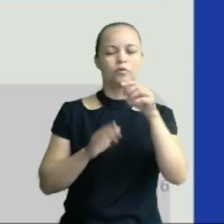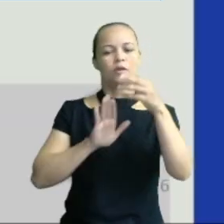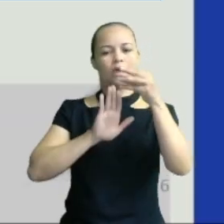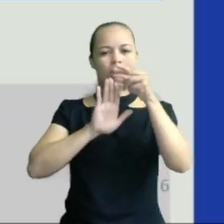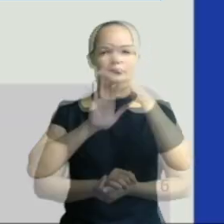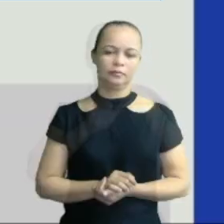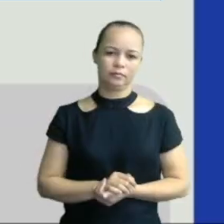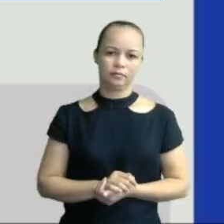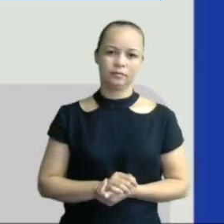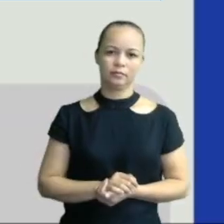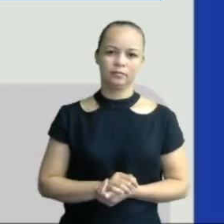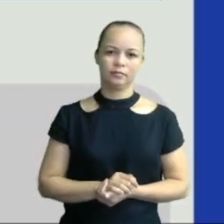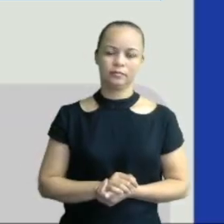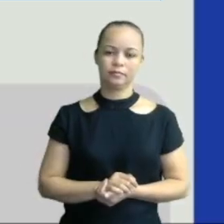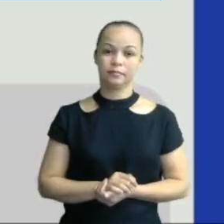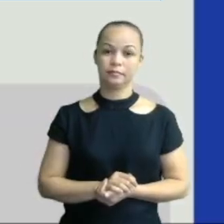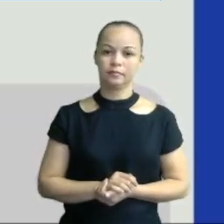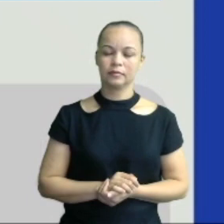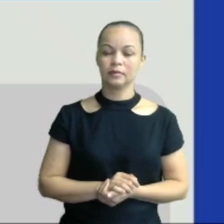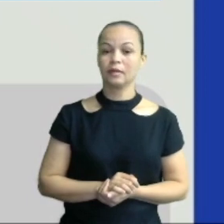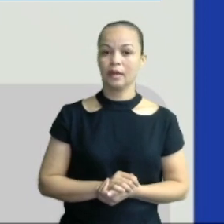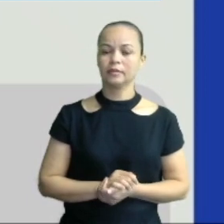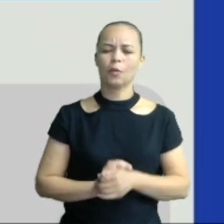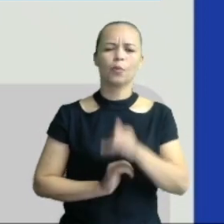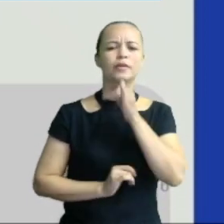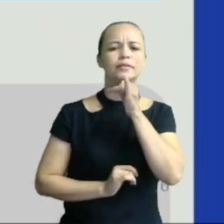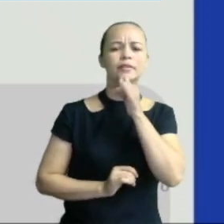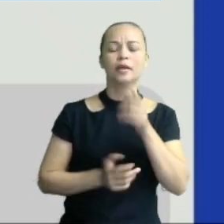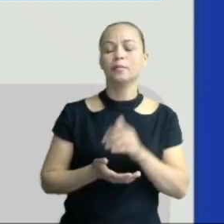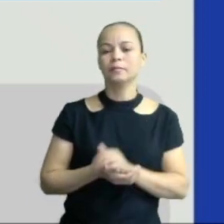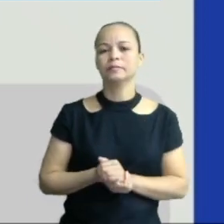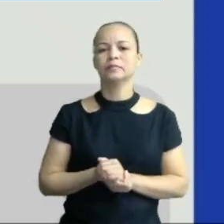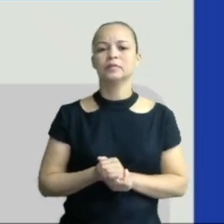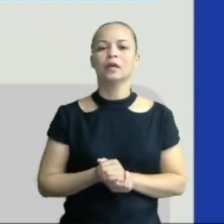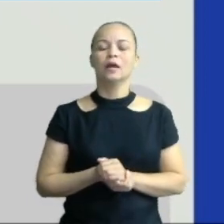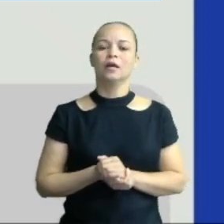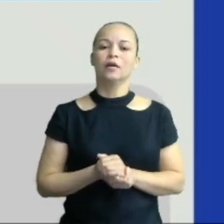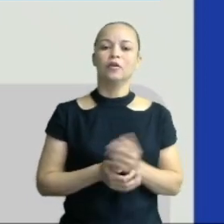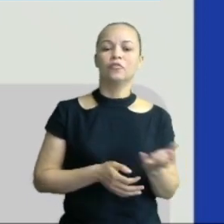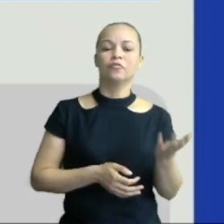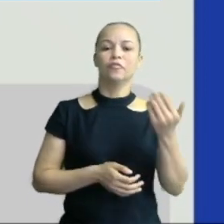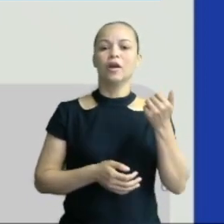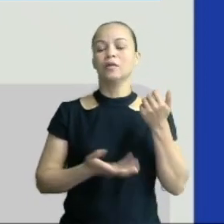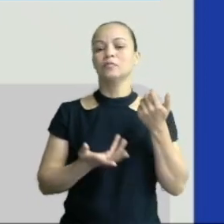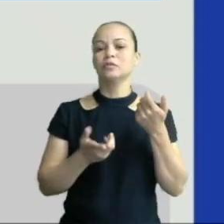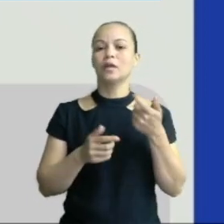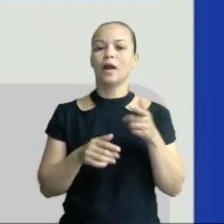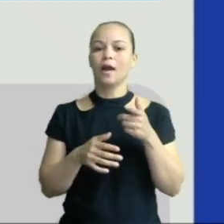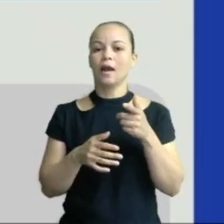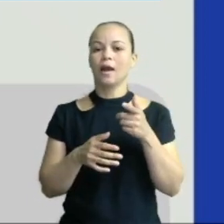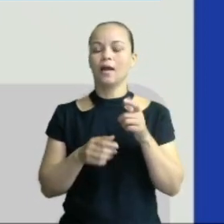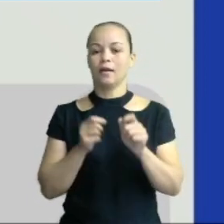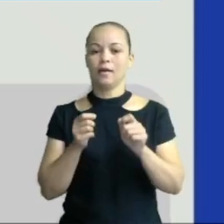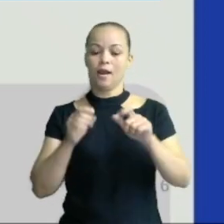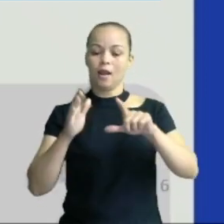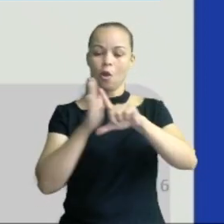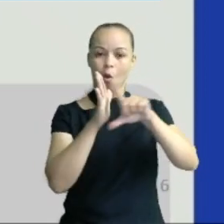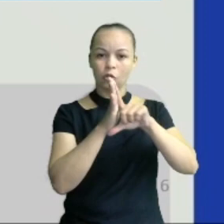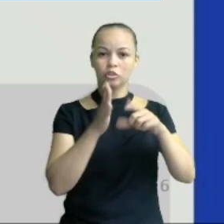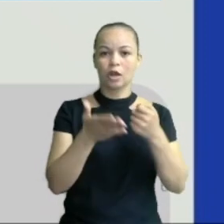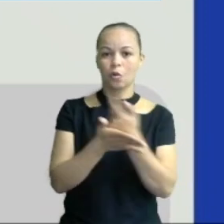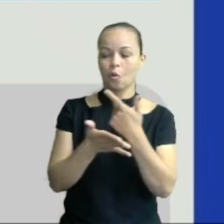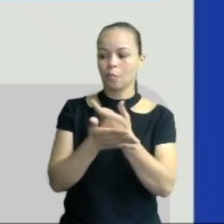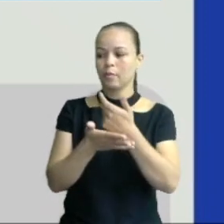ver. Vamos à loja comprar outros enfeites. Então,